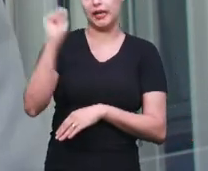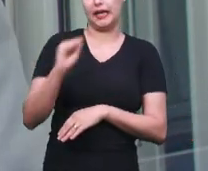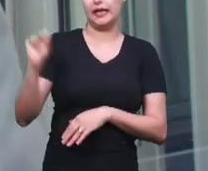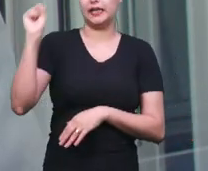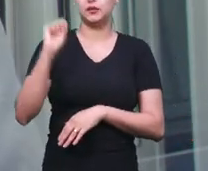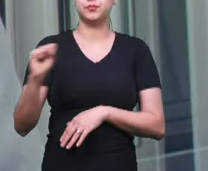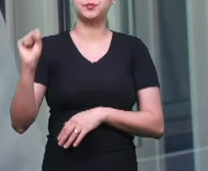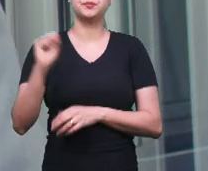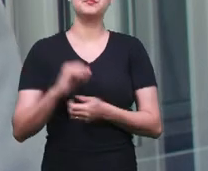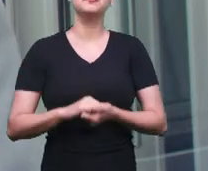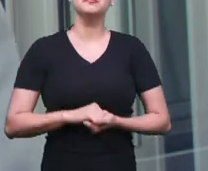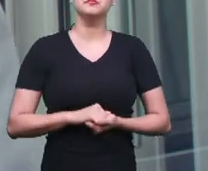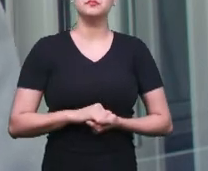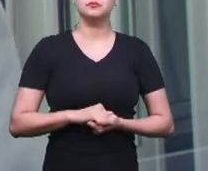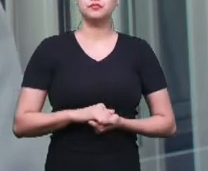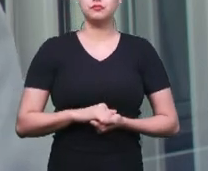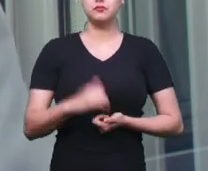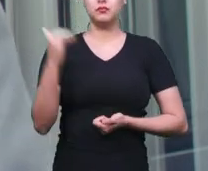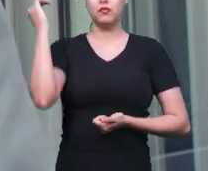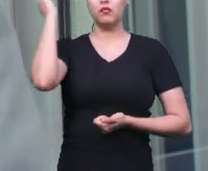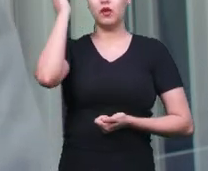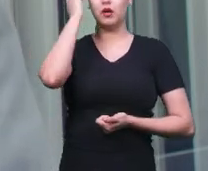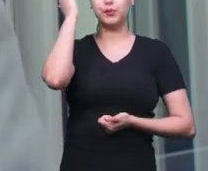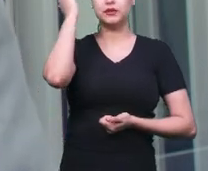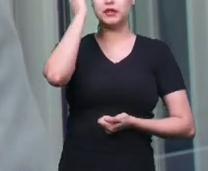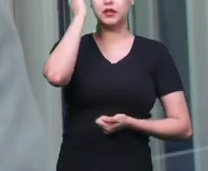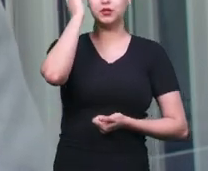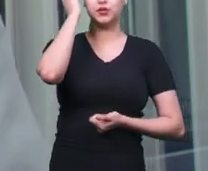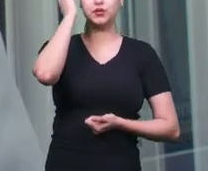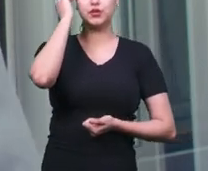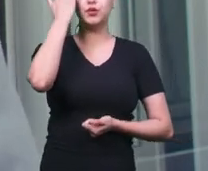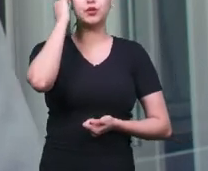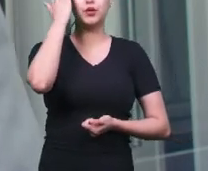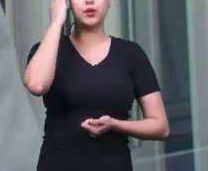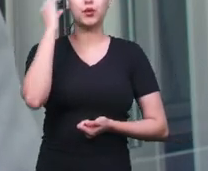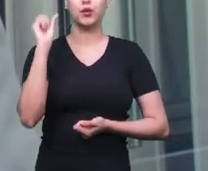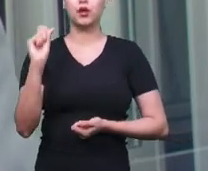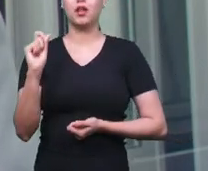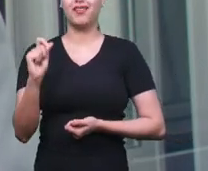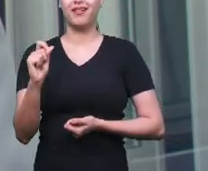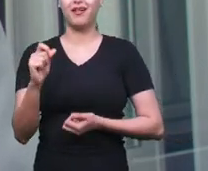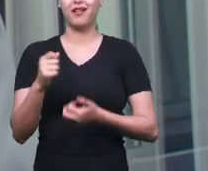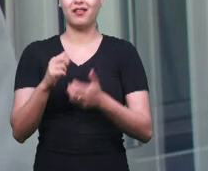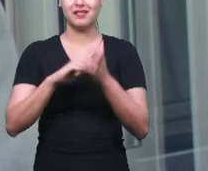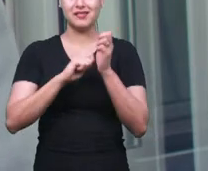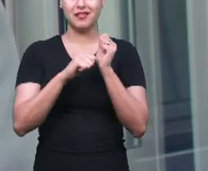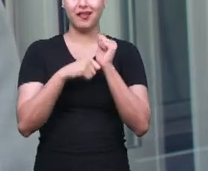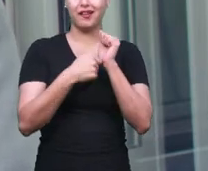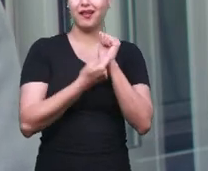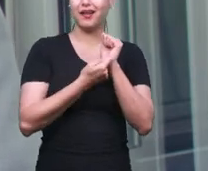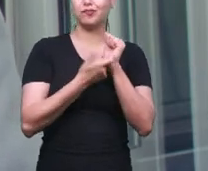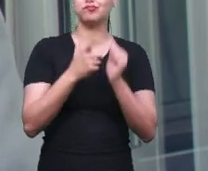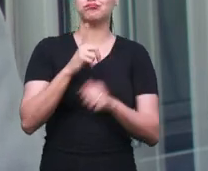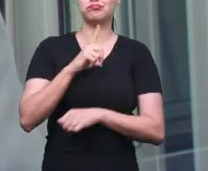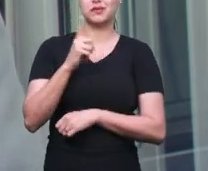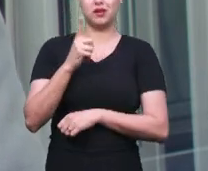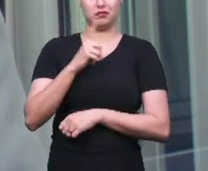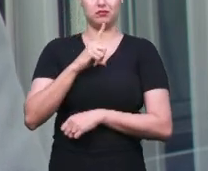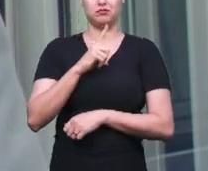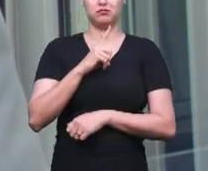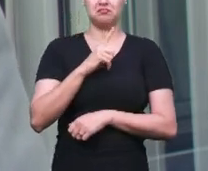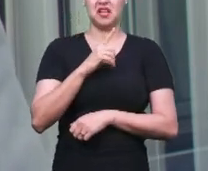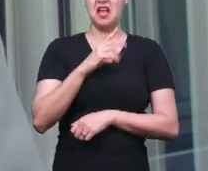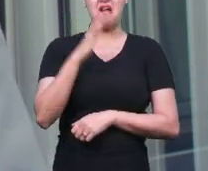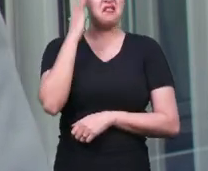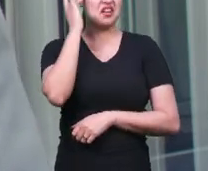eu comecei a entender que tinha algo desconhecido para mim, não é? Não pensei em